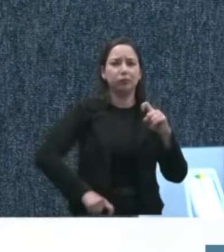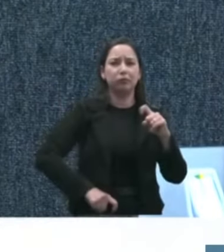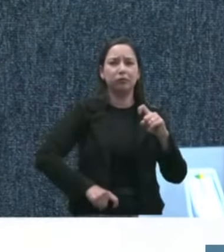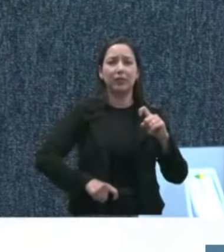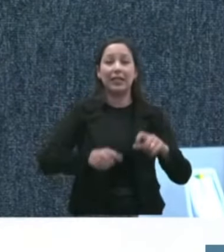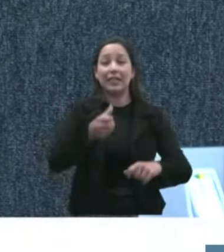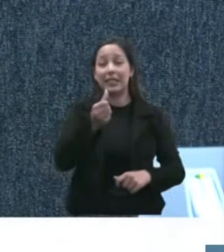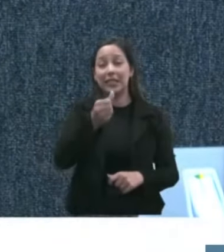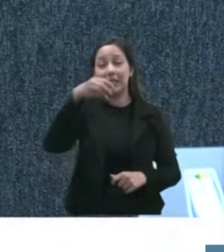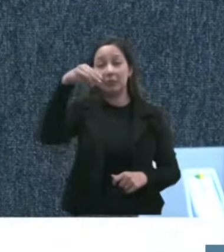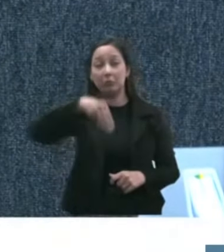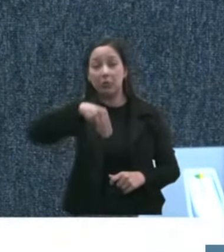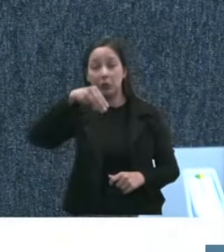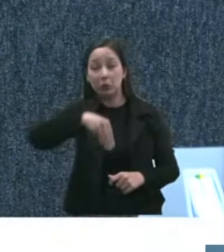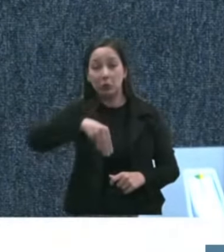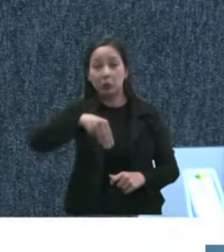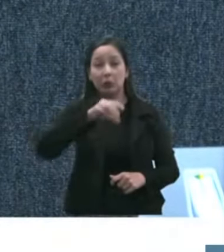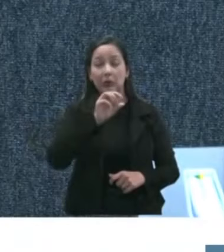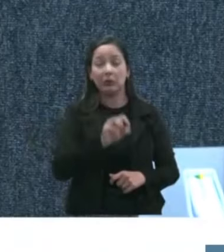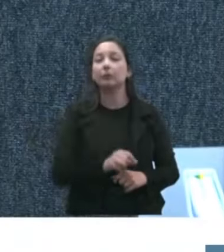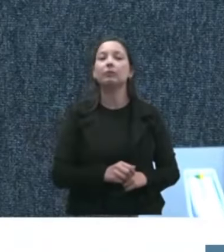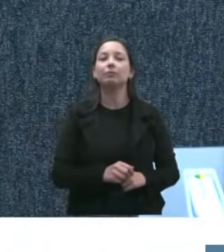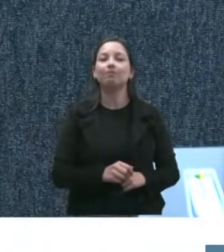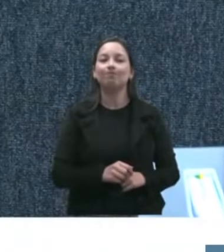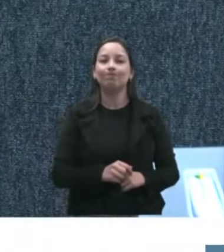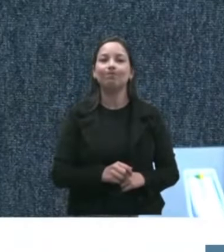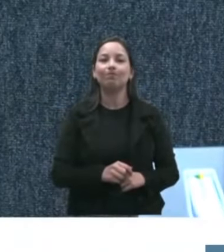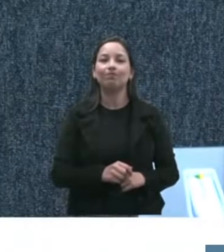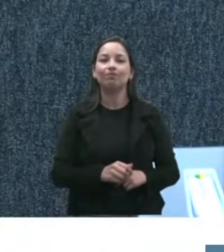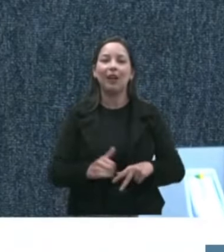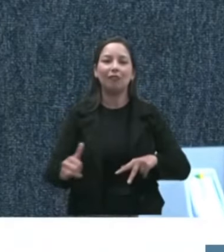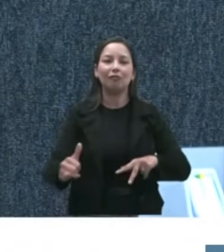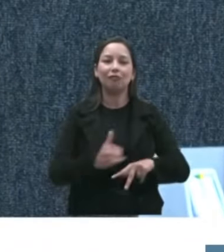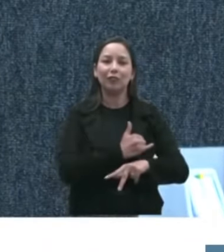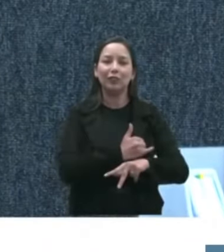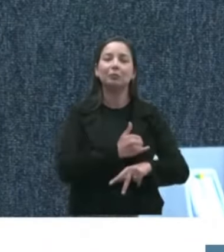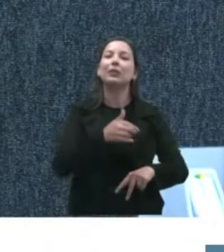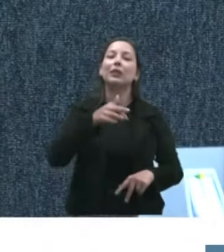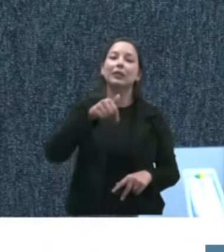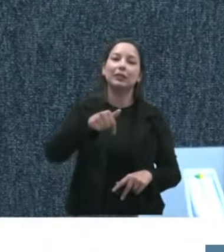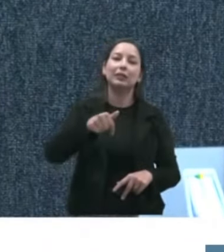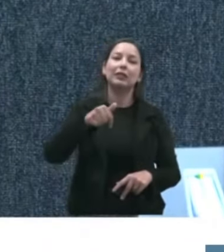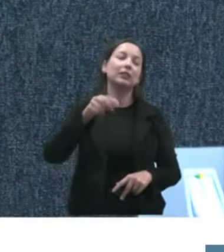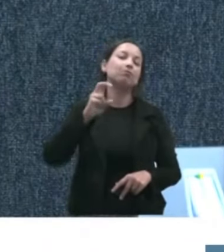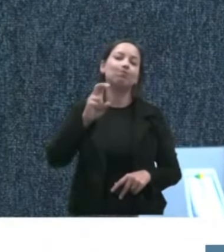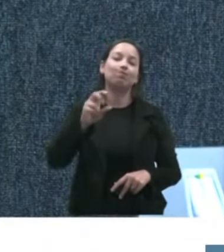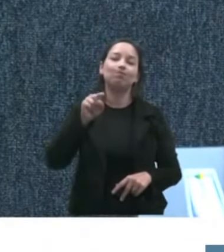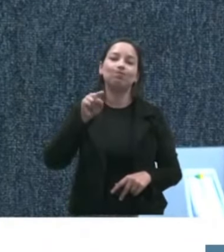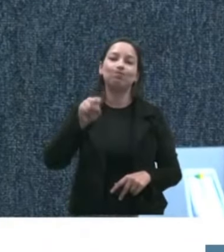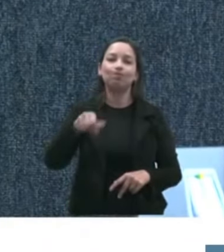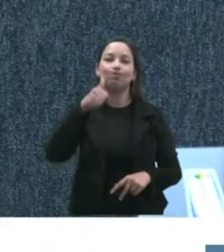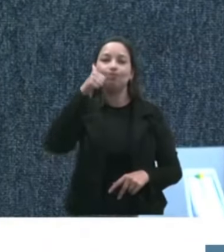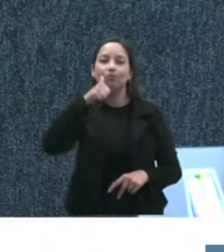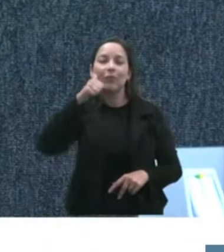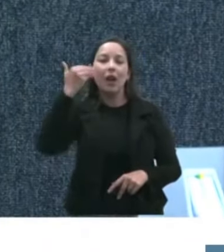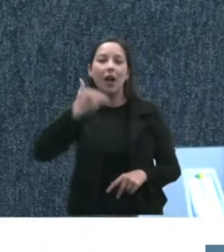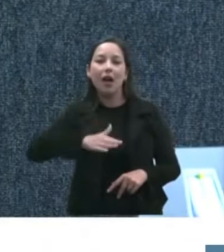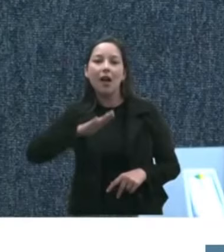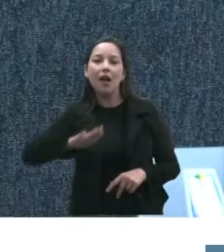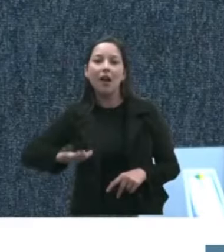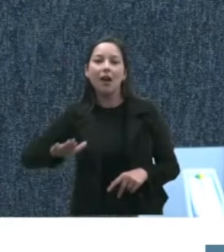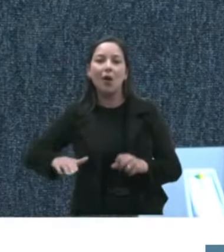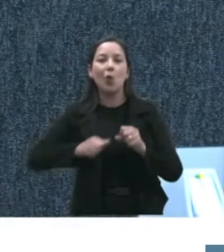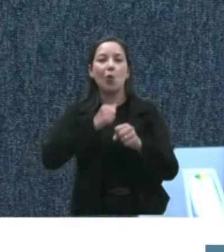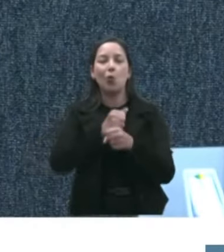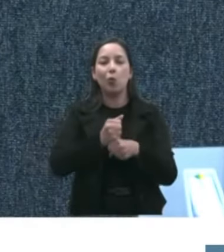6 minutos, vitimando cerca de 75 mil mulheres e crianças de gênero feminino por ano.